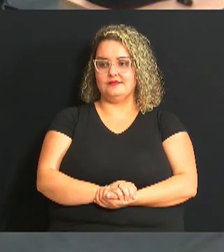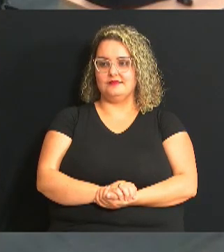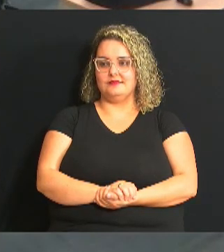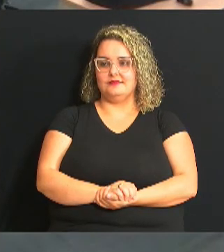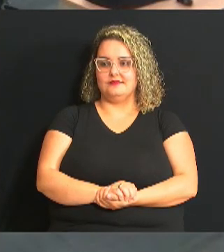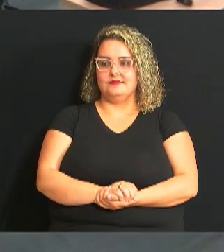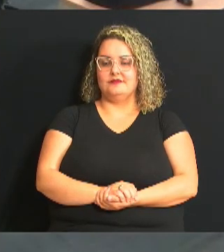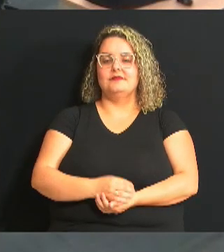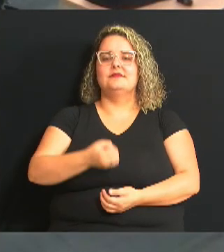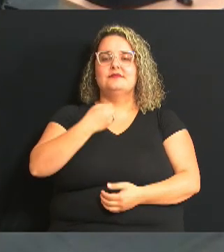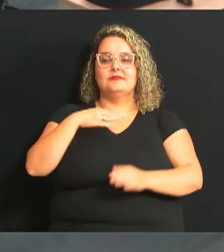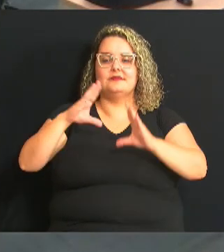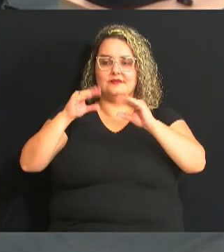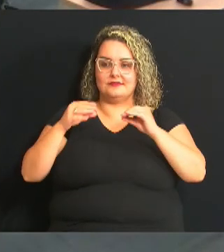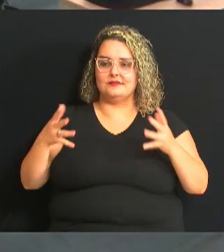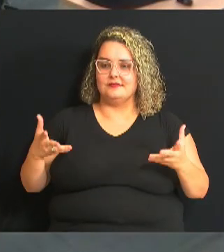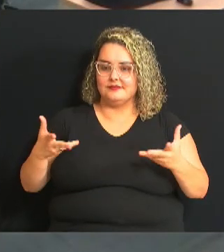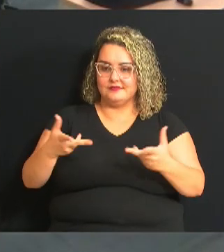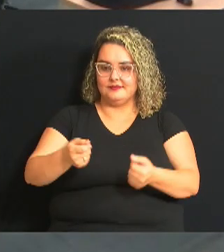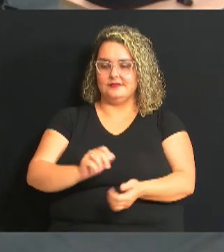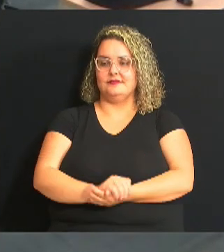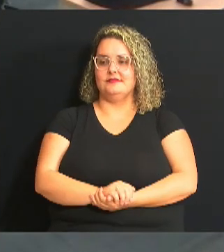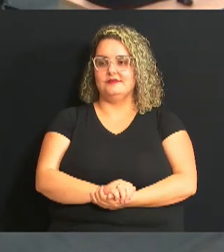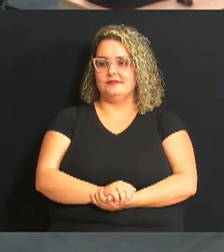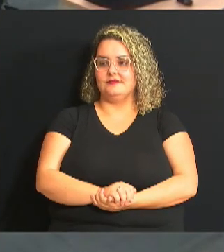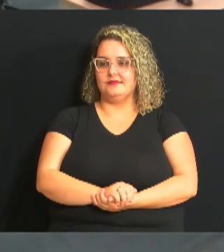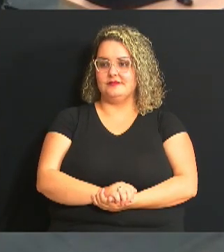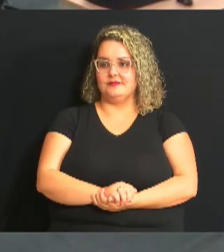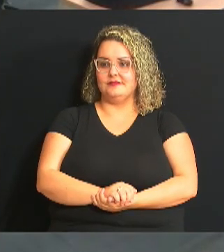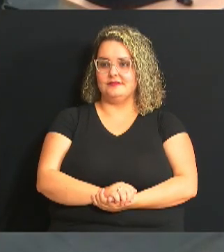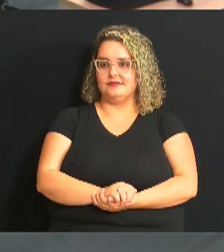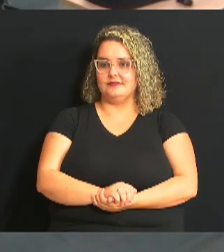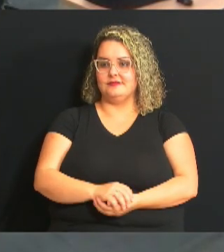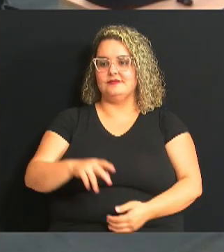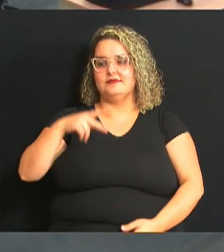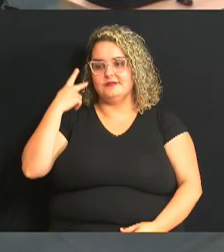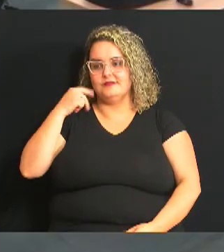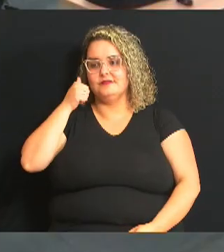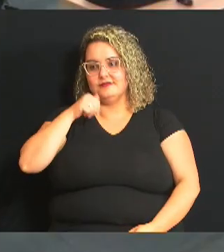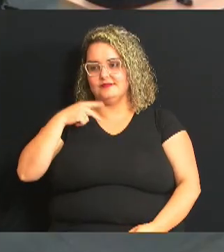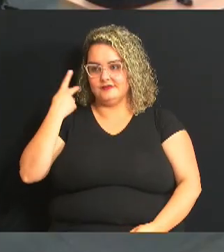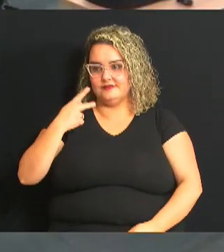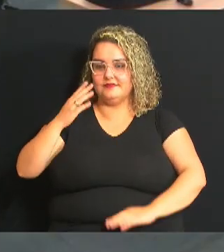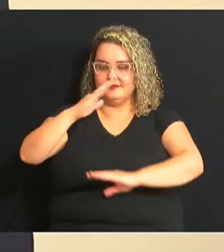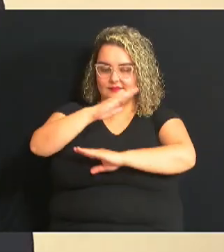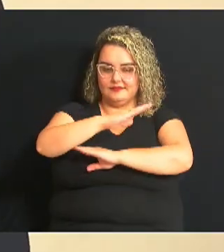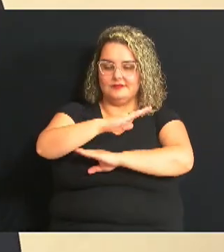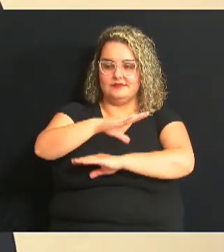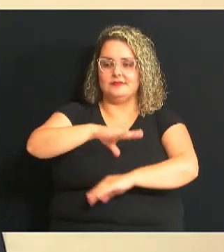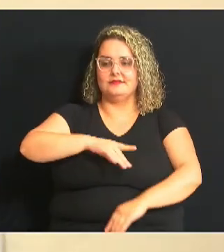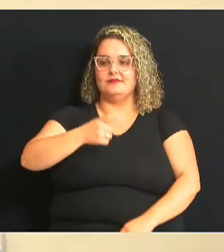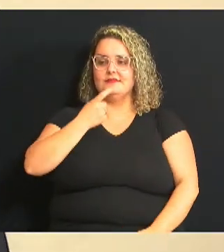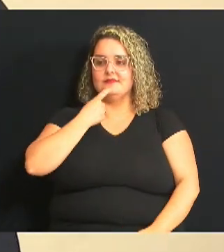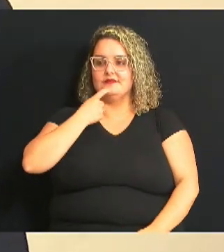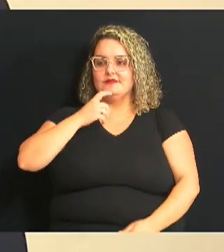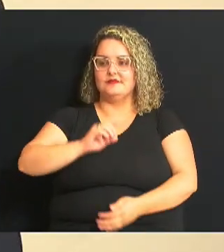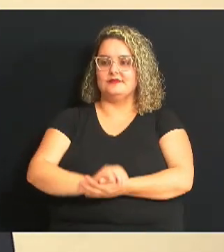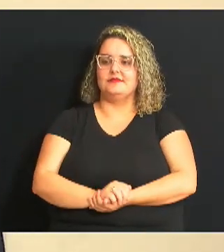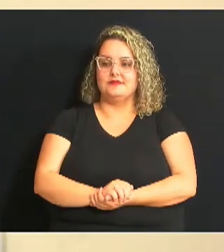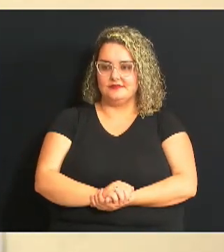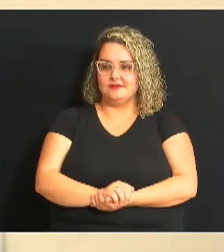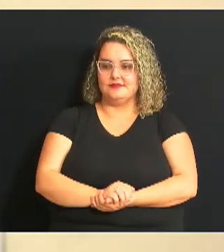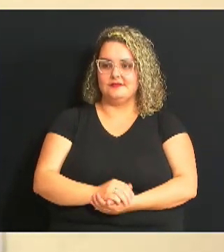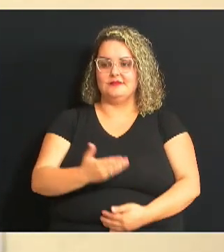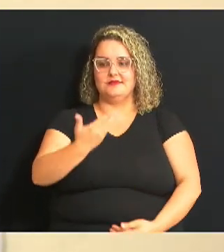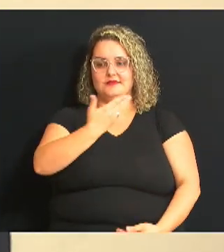Boa noite a todos, excelentíssimos vereadores e vereadoras da Câmara Municipal de Campinas, meu caro